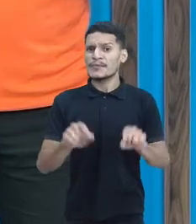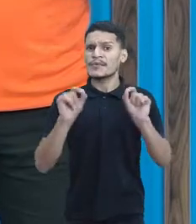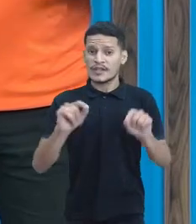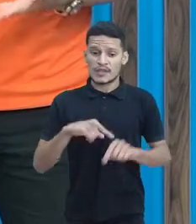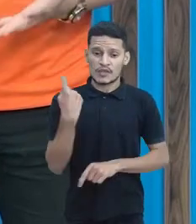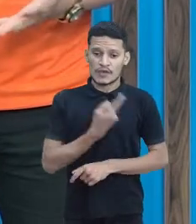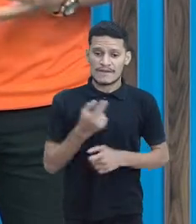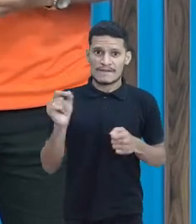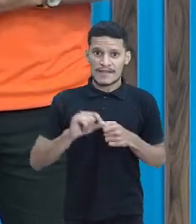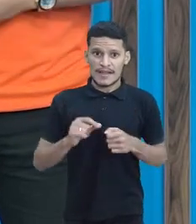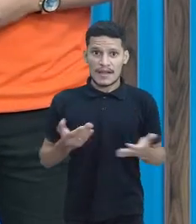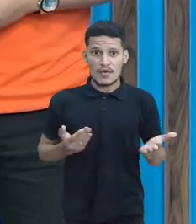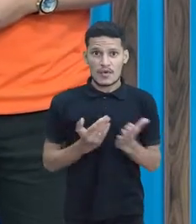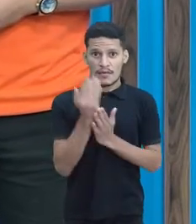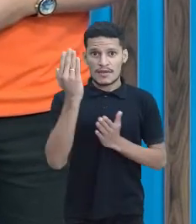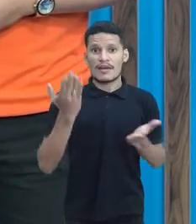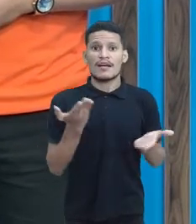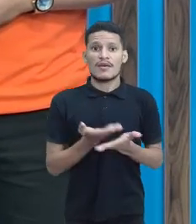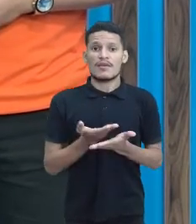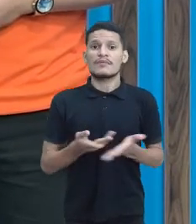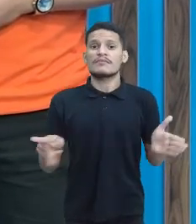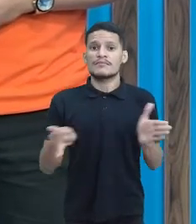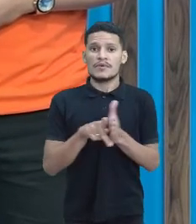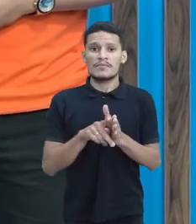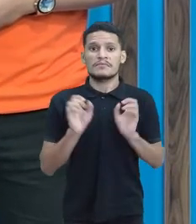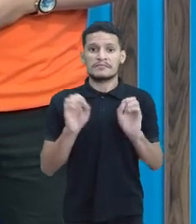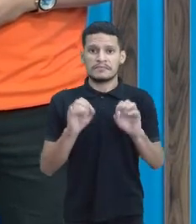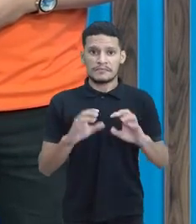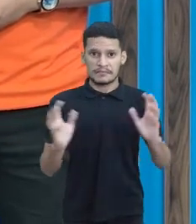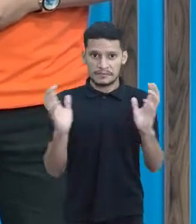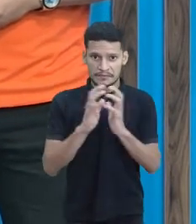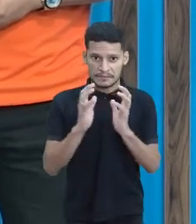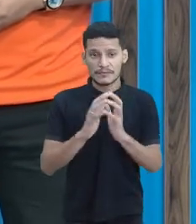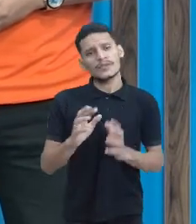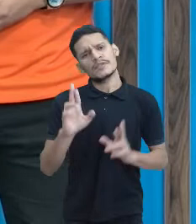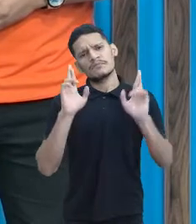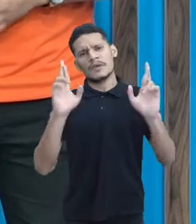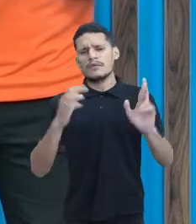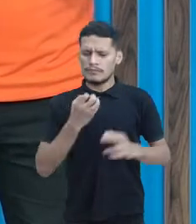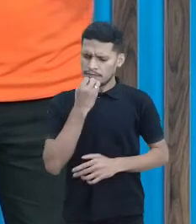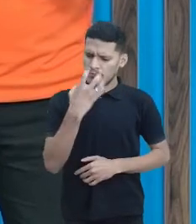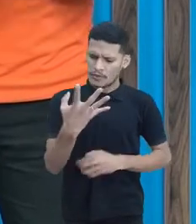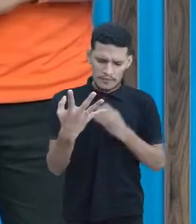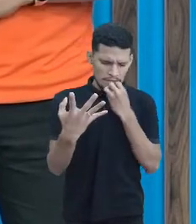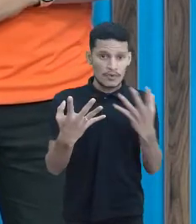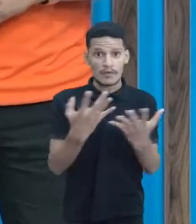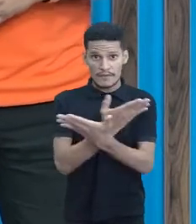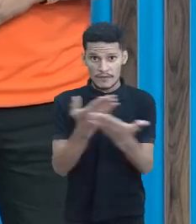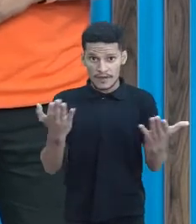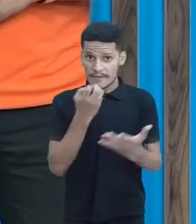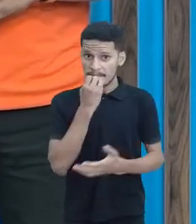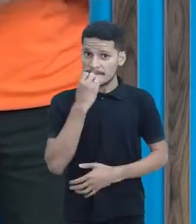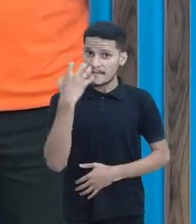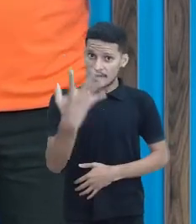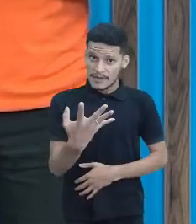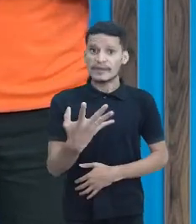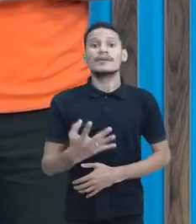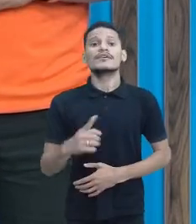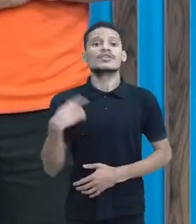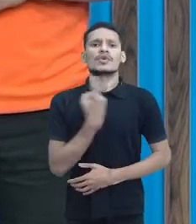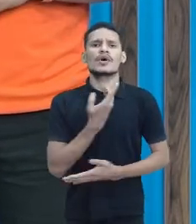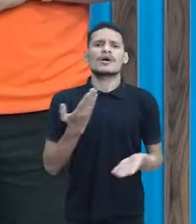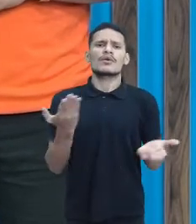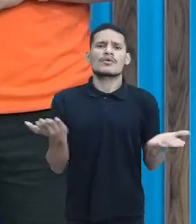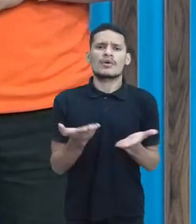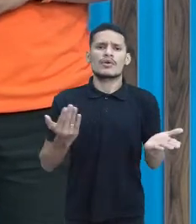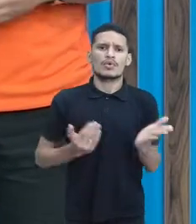e iniciando mais uma aula aqui no Educa Recife. Eu espero que tudo seja bom, que você esteja bem e a gente vai começar essa